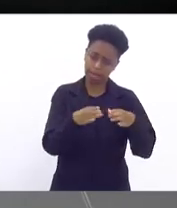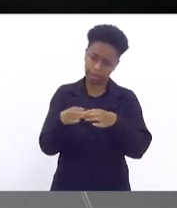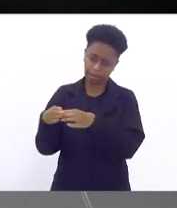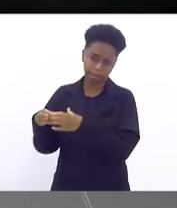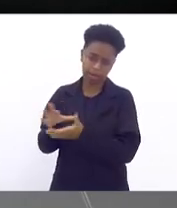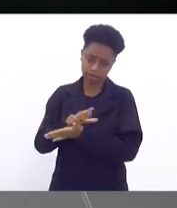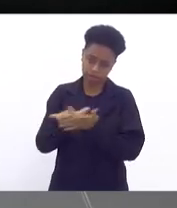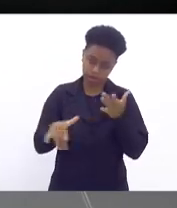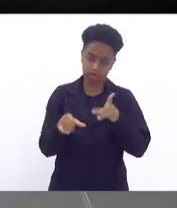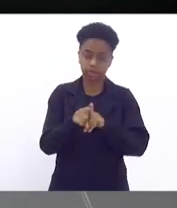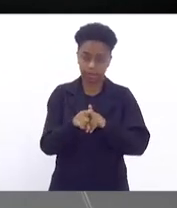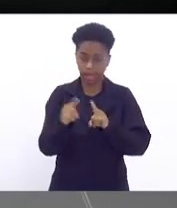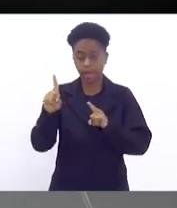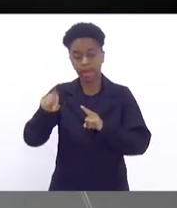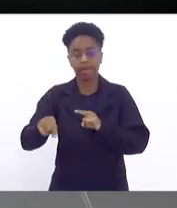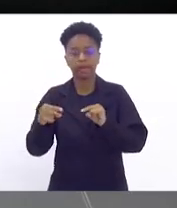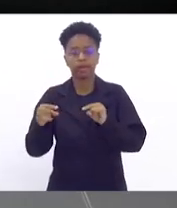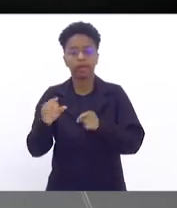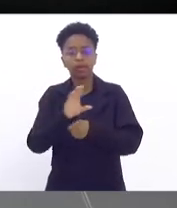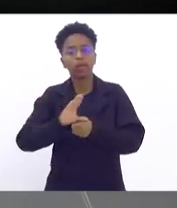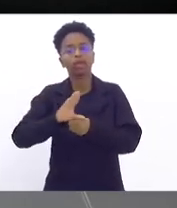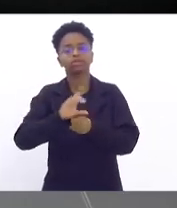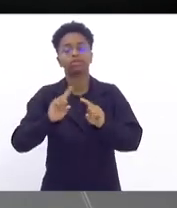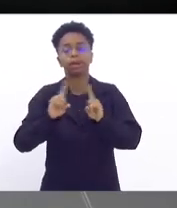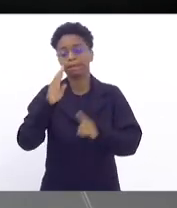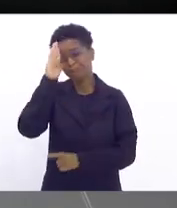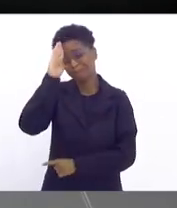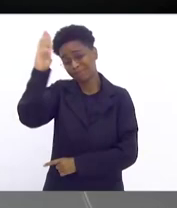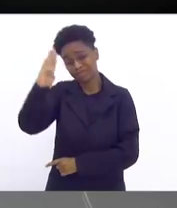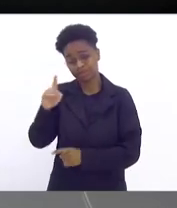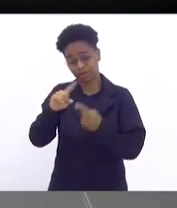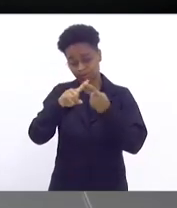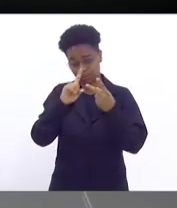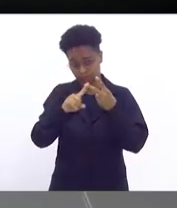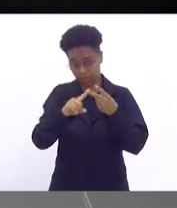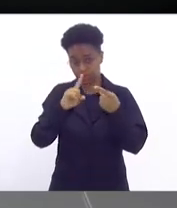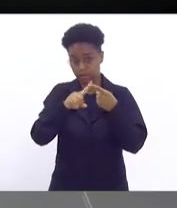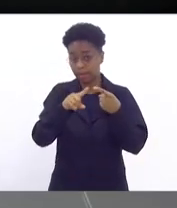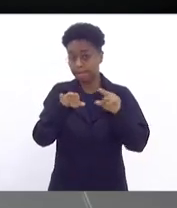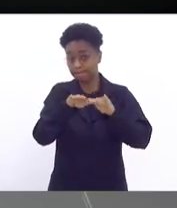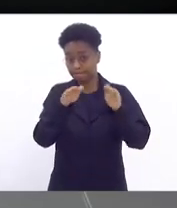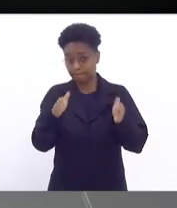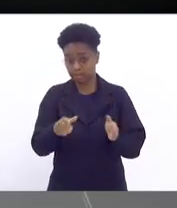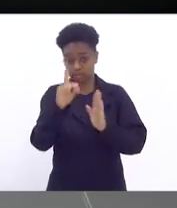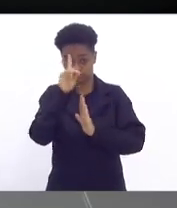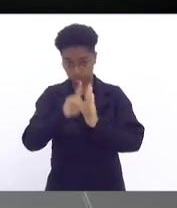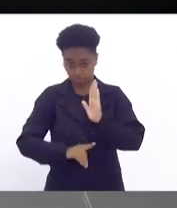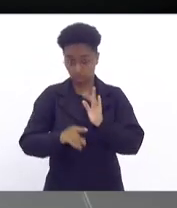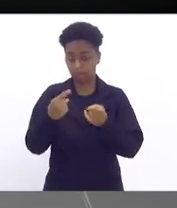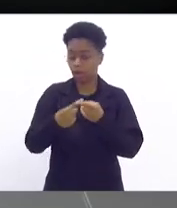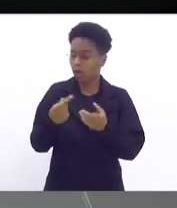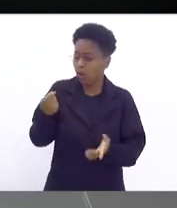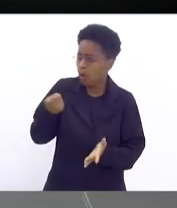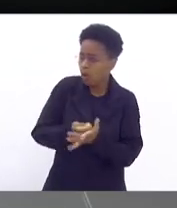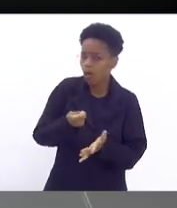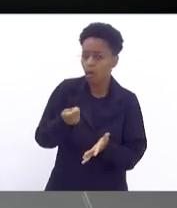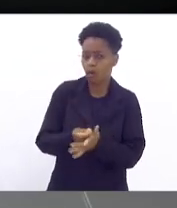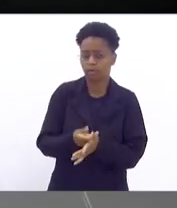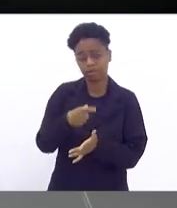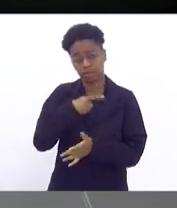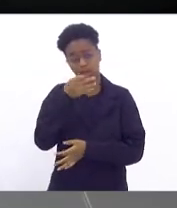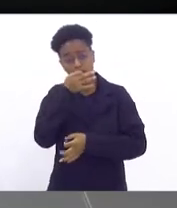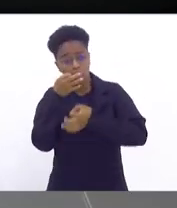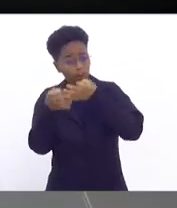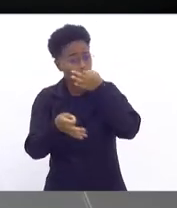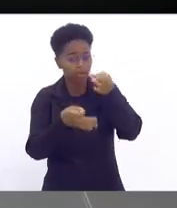órgãos colegiados mas esses são os mais relevantes que a mesa diretora Obrigatoriamente opina